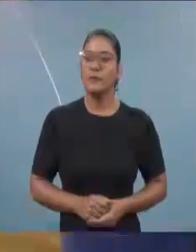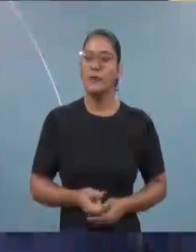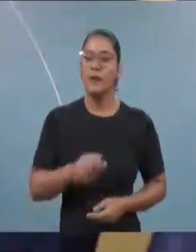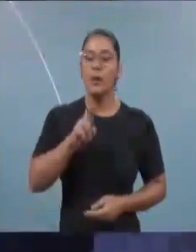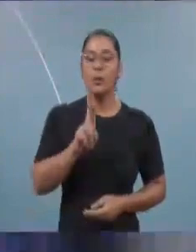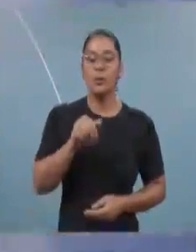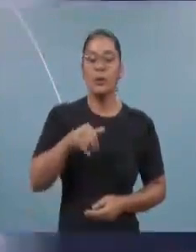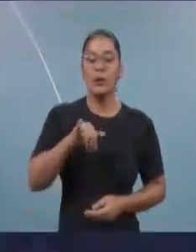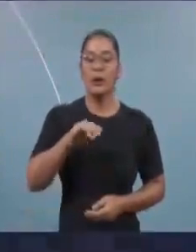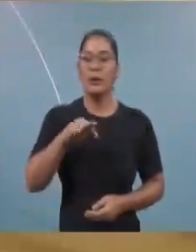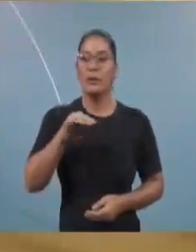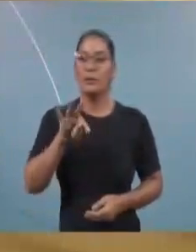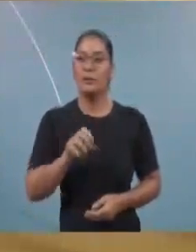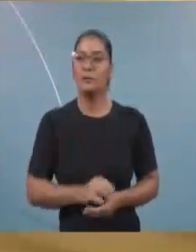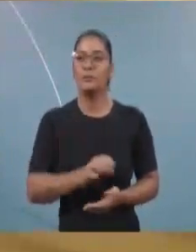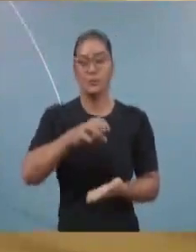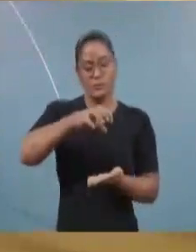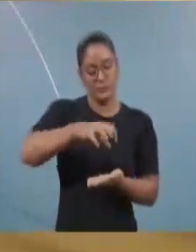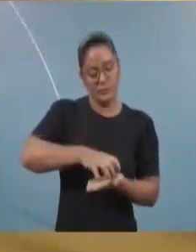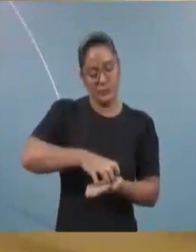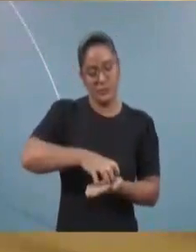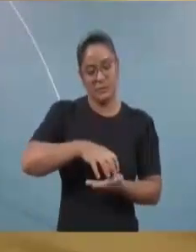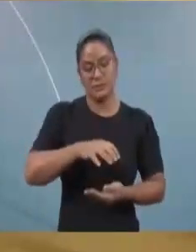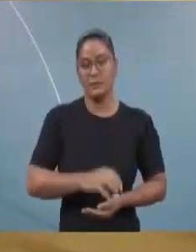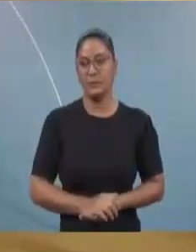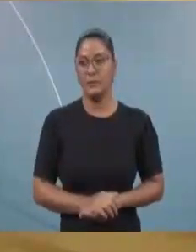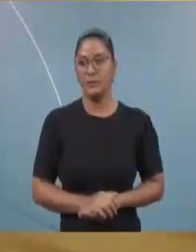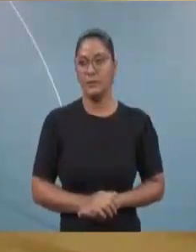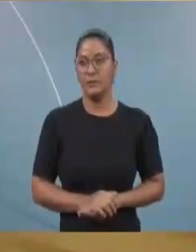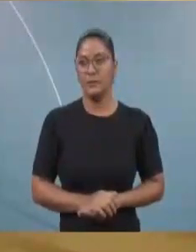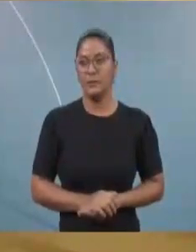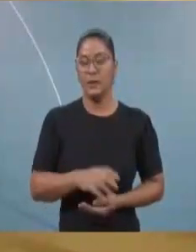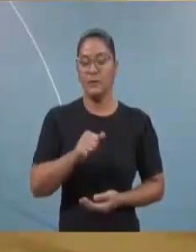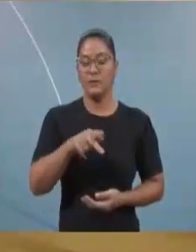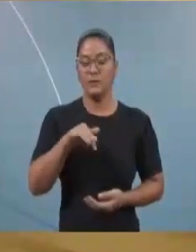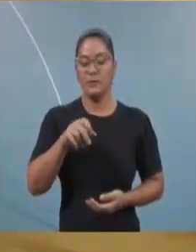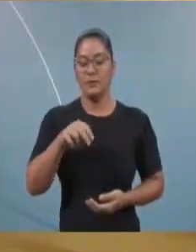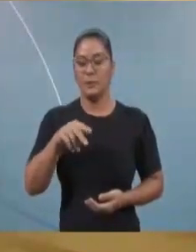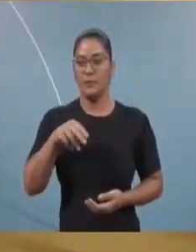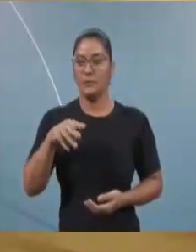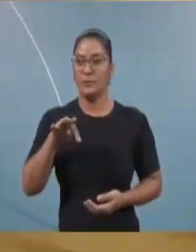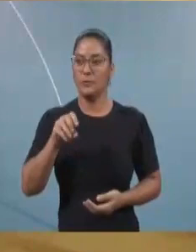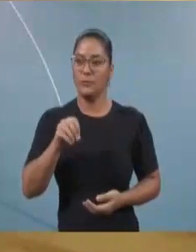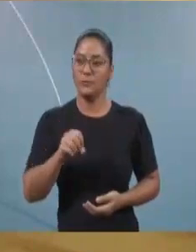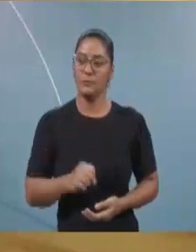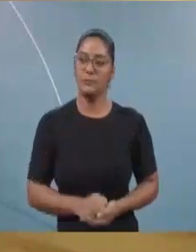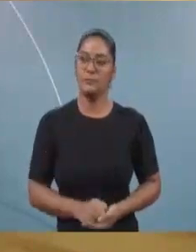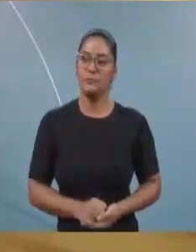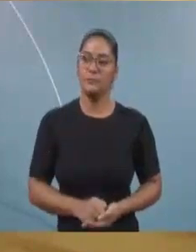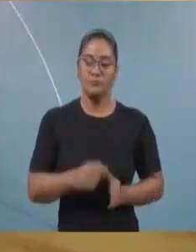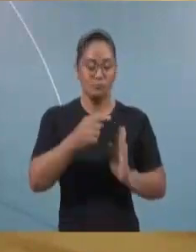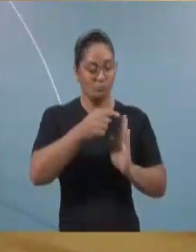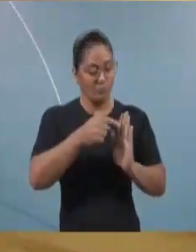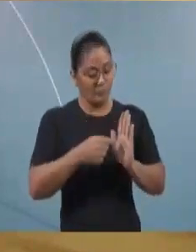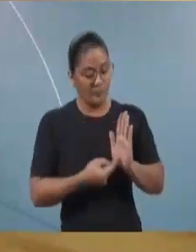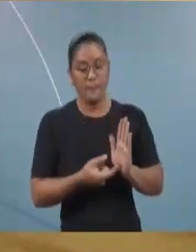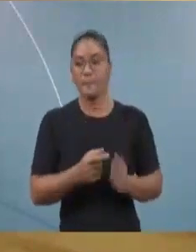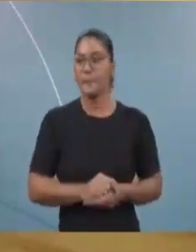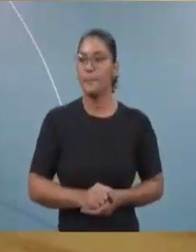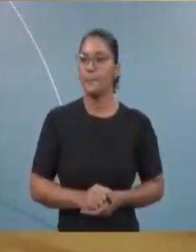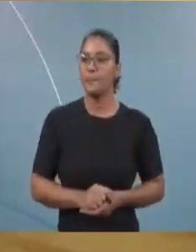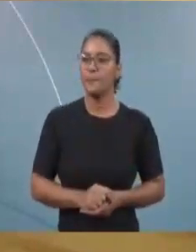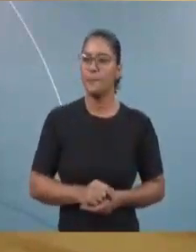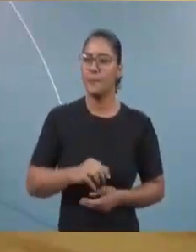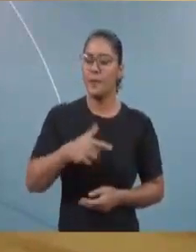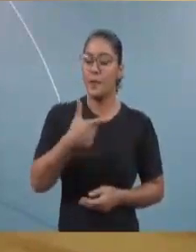unicat pela Unidade central de Agentes terapêuticos essa lista que é composta em média